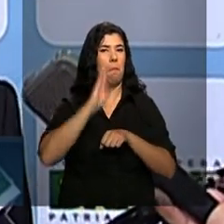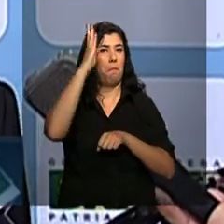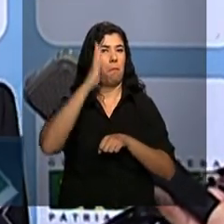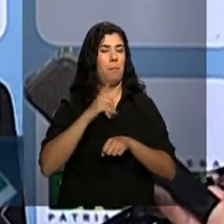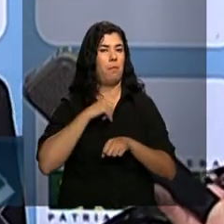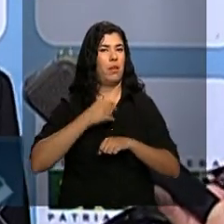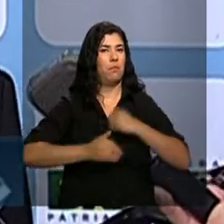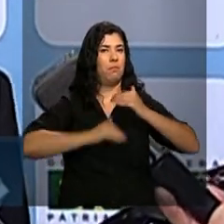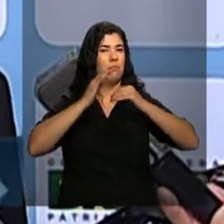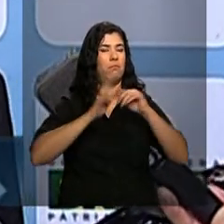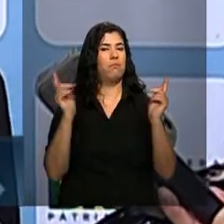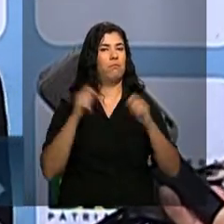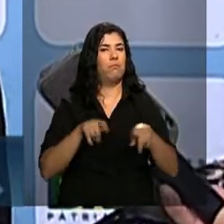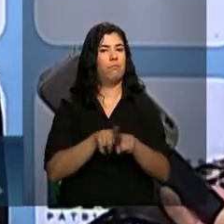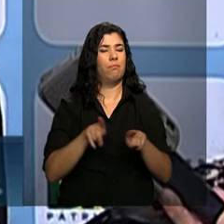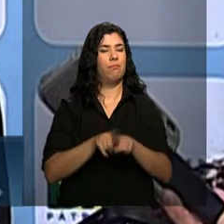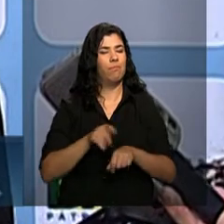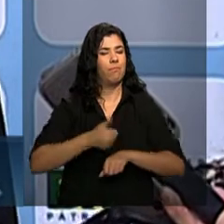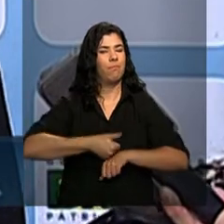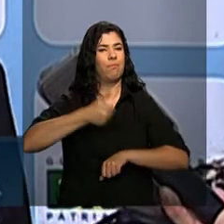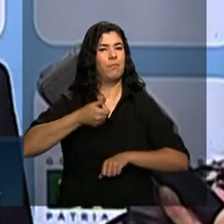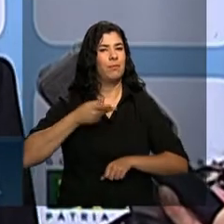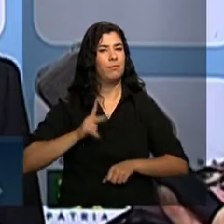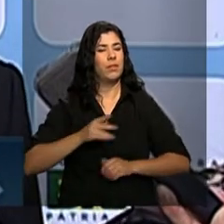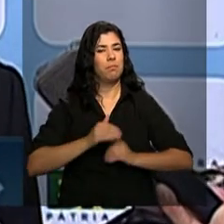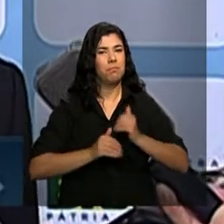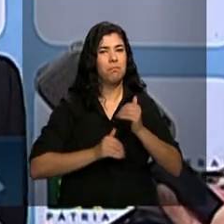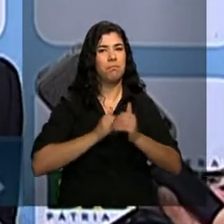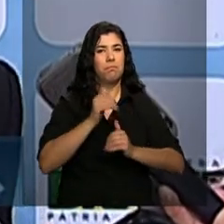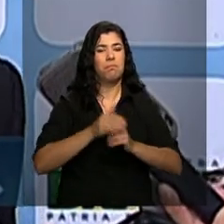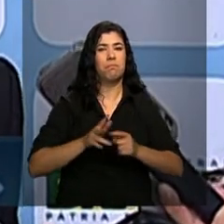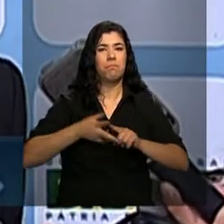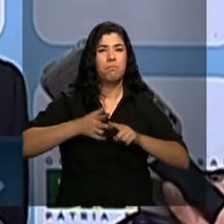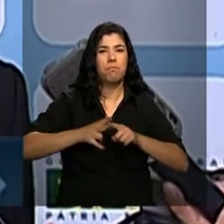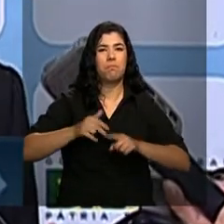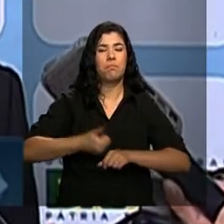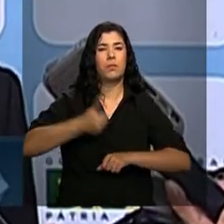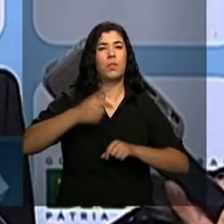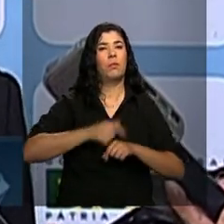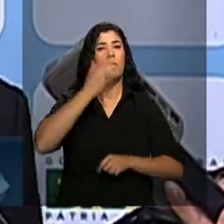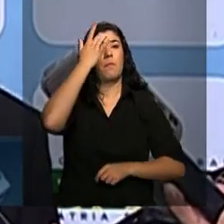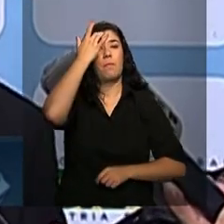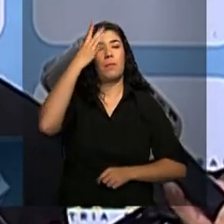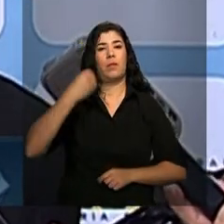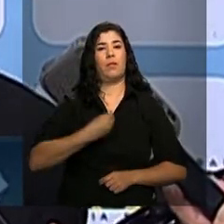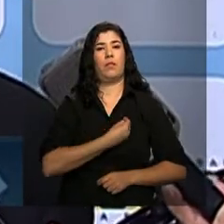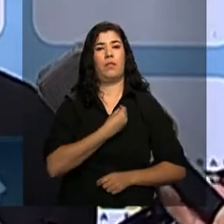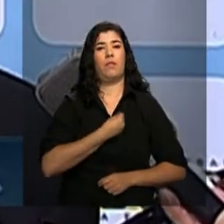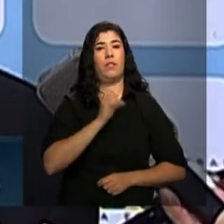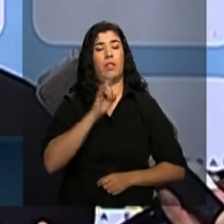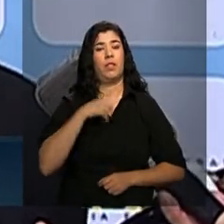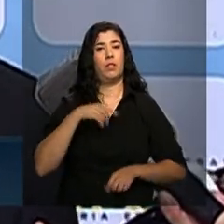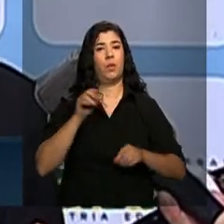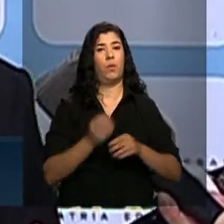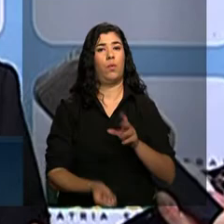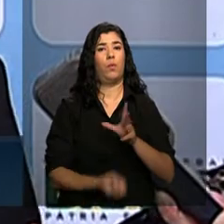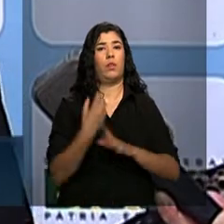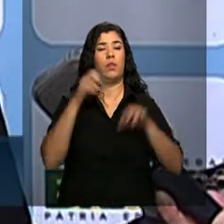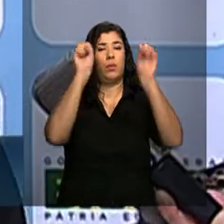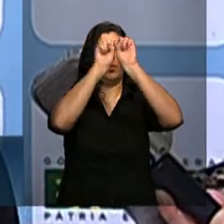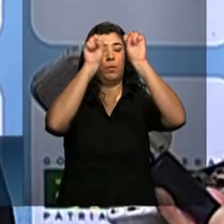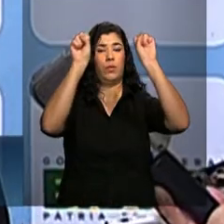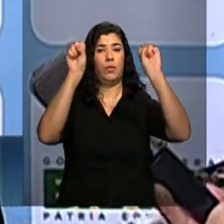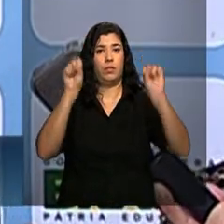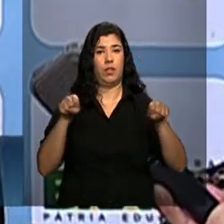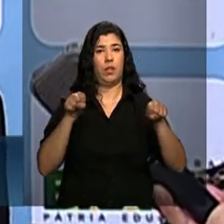sangue e hemoderivado, mas a gente cada vez mais está aprimorando e facilitando a vida, porque quando você informatiza, tá certo? E dá